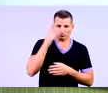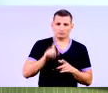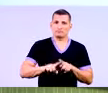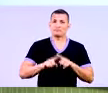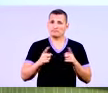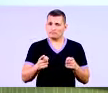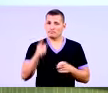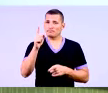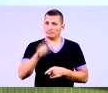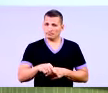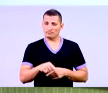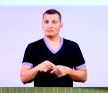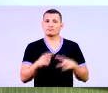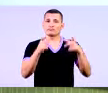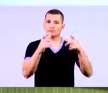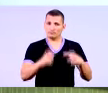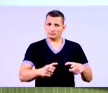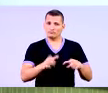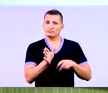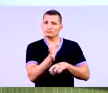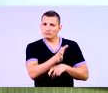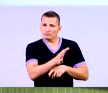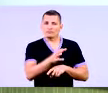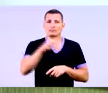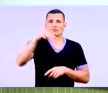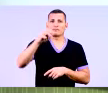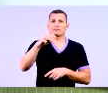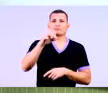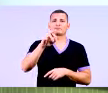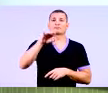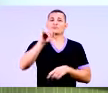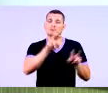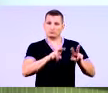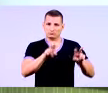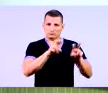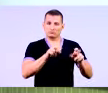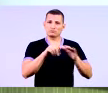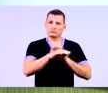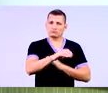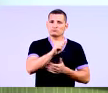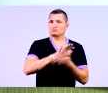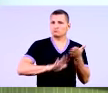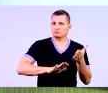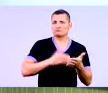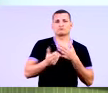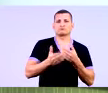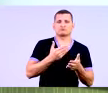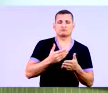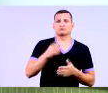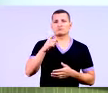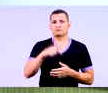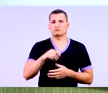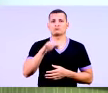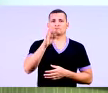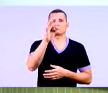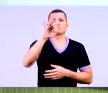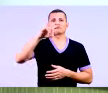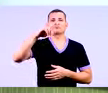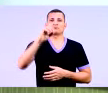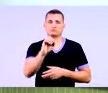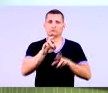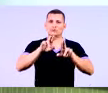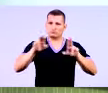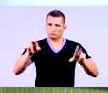um endereço reservado na memória para armazenar o texto um texto qualquer isso que é tipo de dados